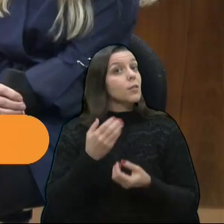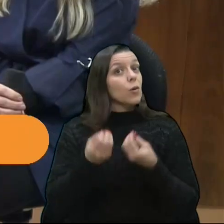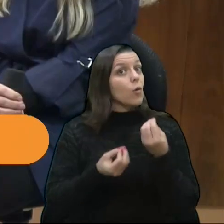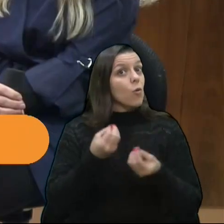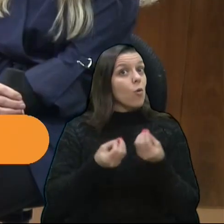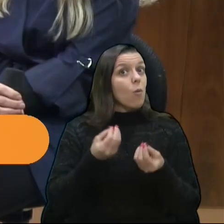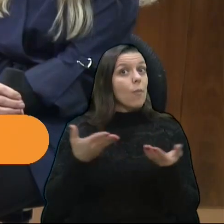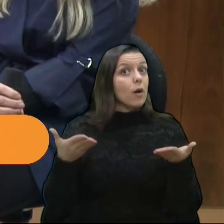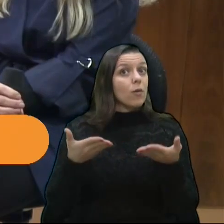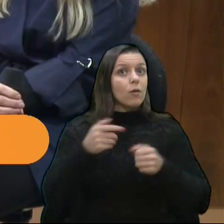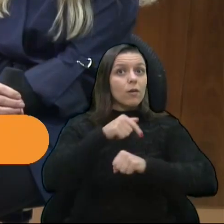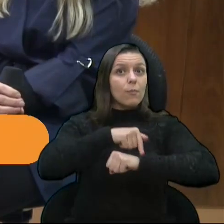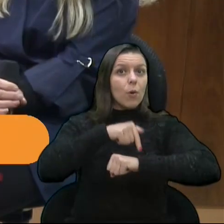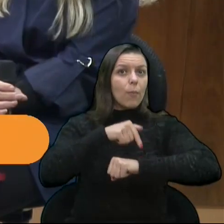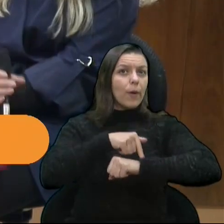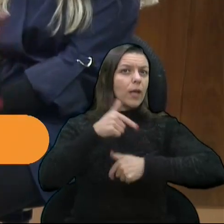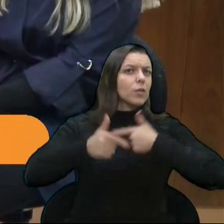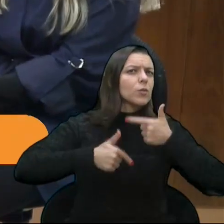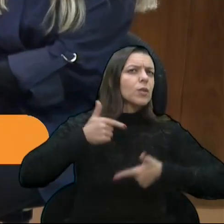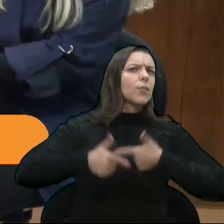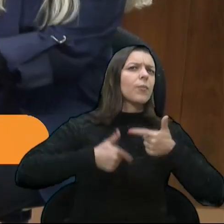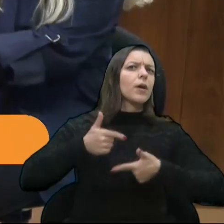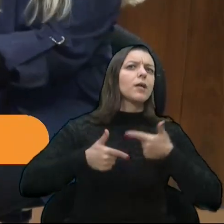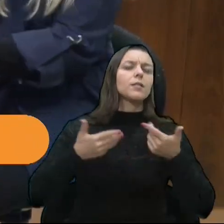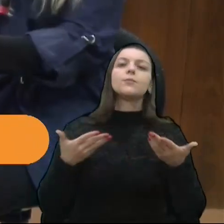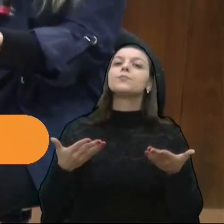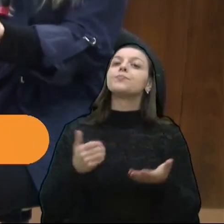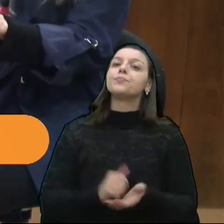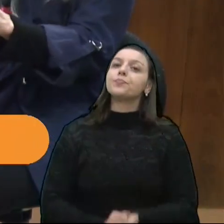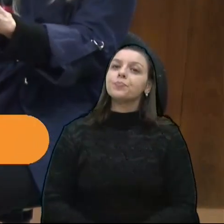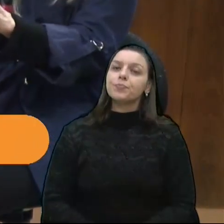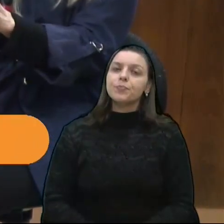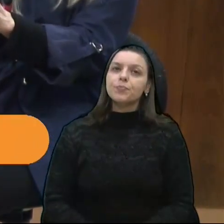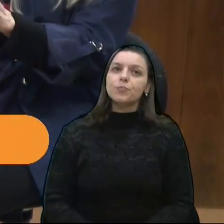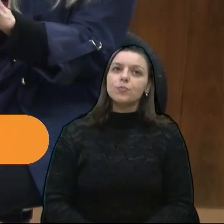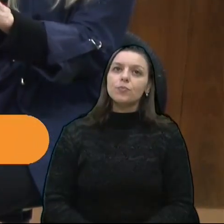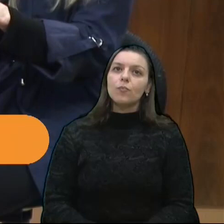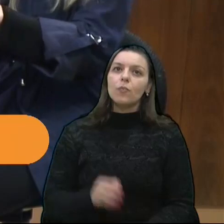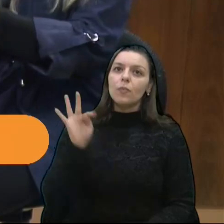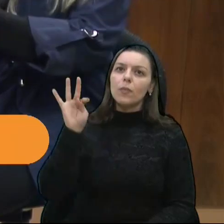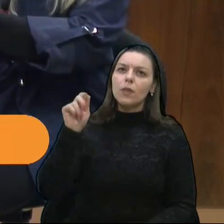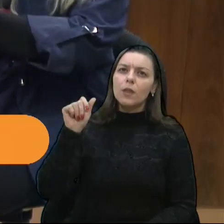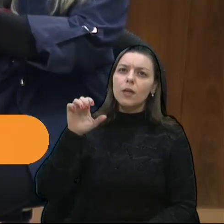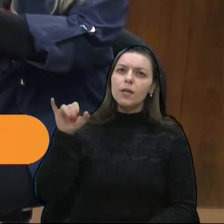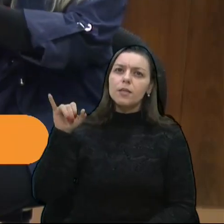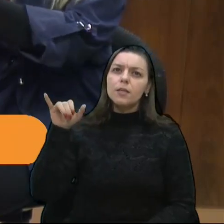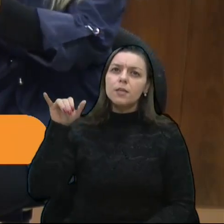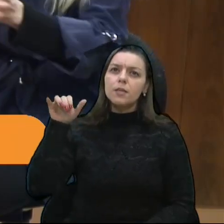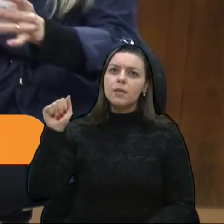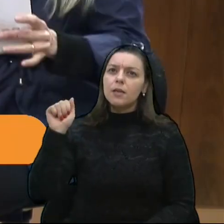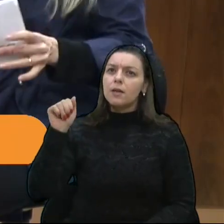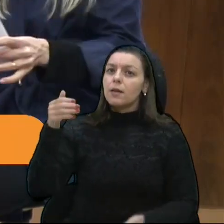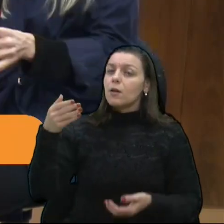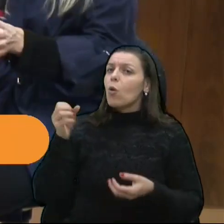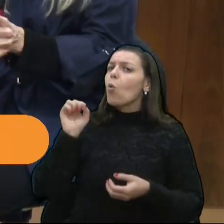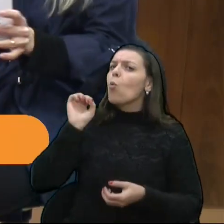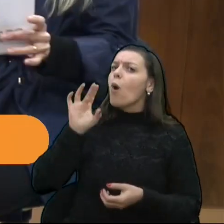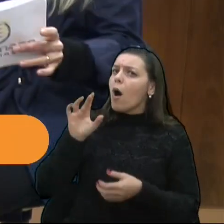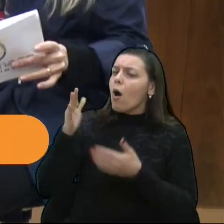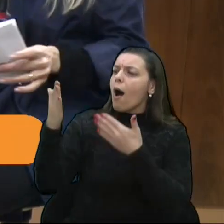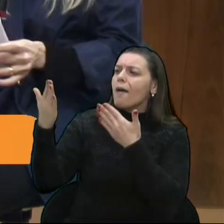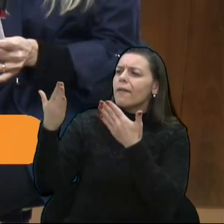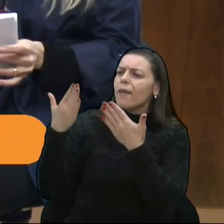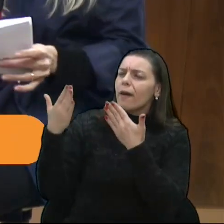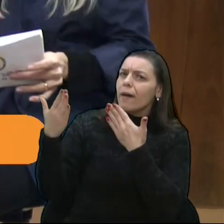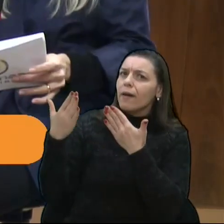momento aí o teu trabalho? Nos atualiza. Inclusive, Tássia, qual a tua análise desses empreendedores